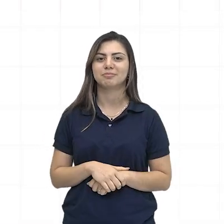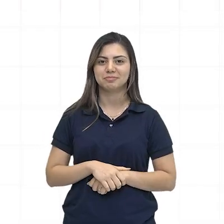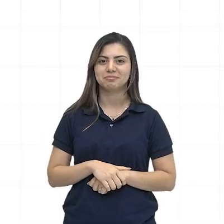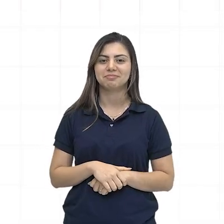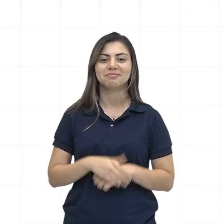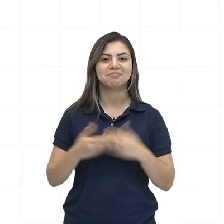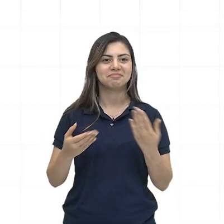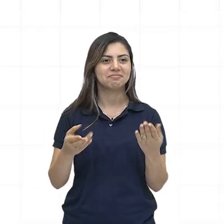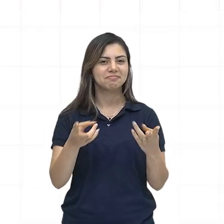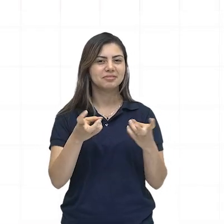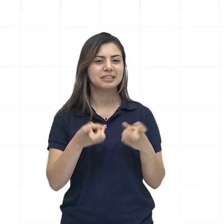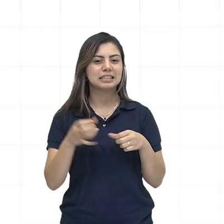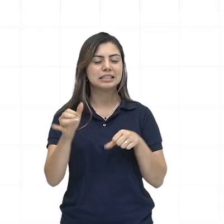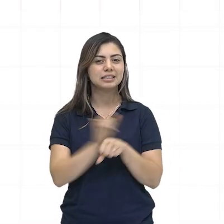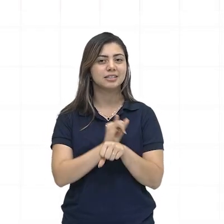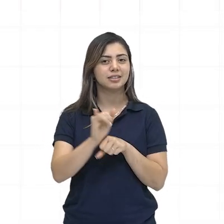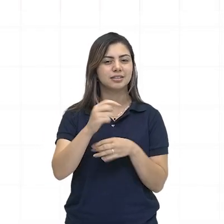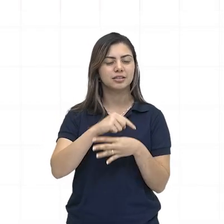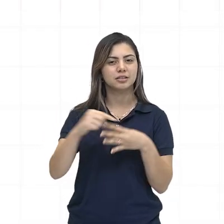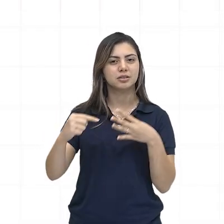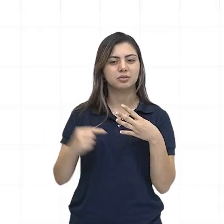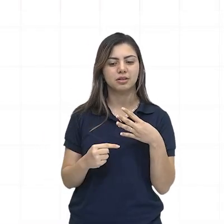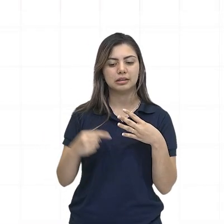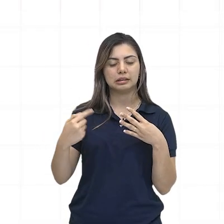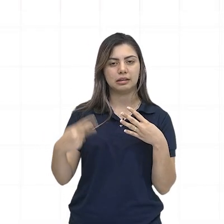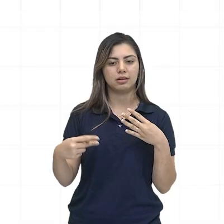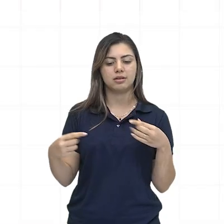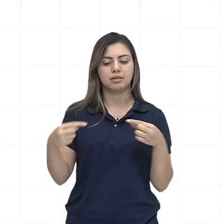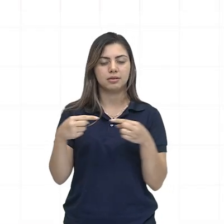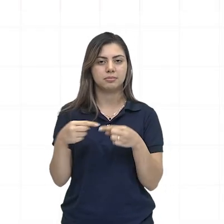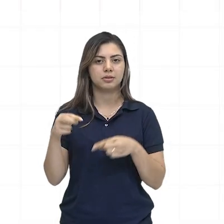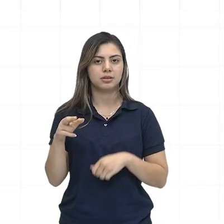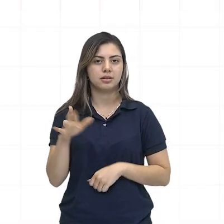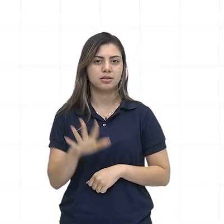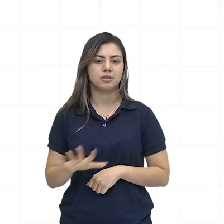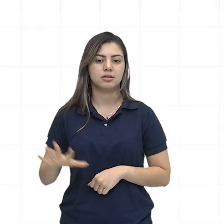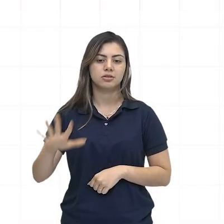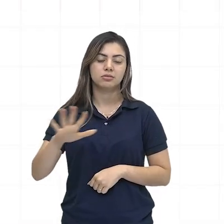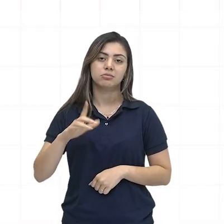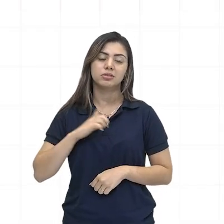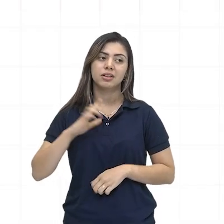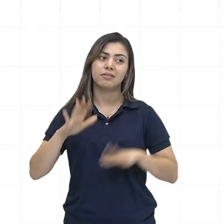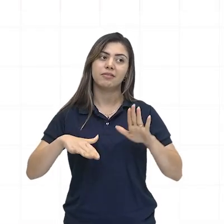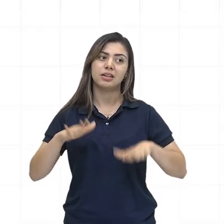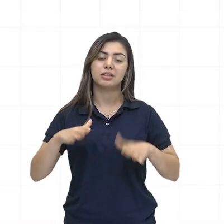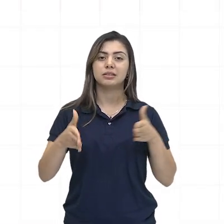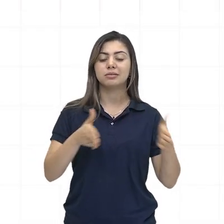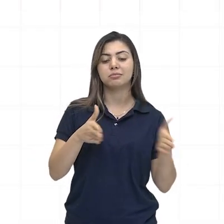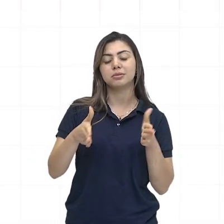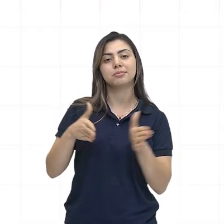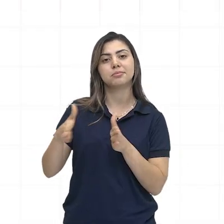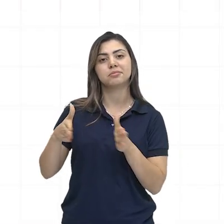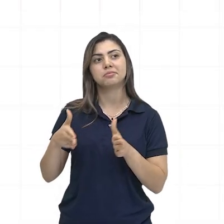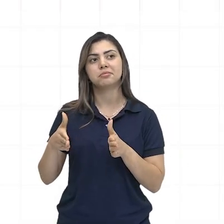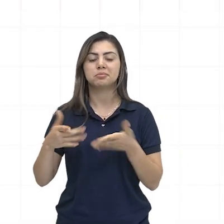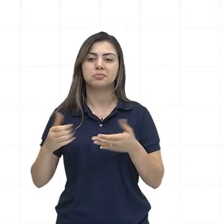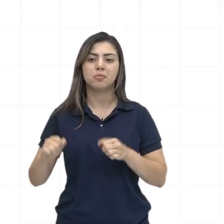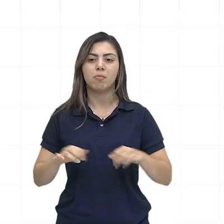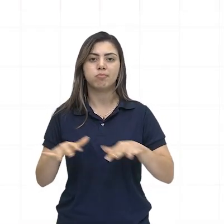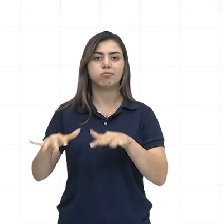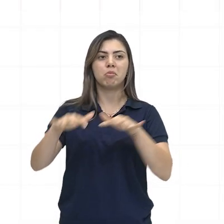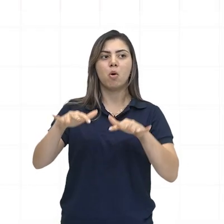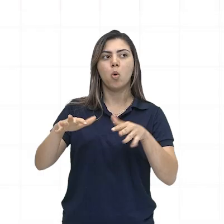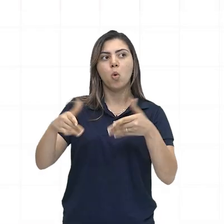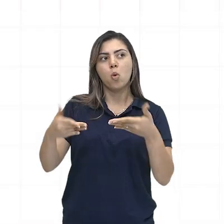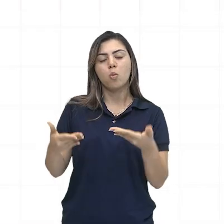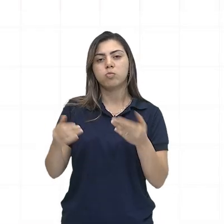essas técnicas, né, dentro da nossa realidade amazônica, elas variam ao longo do ano em função da cheia e da